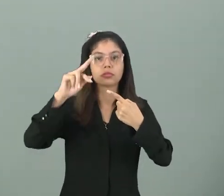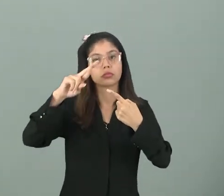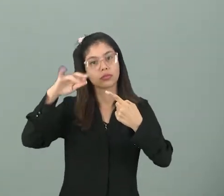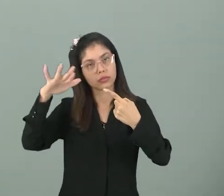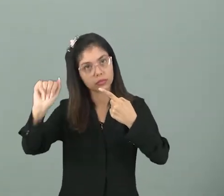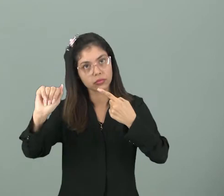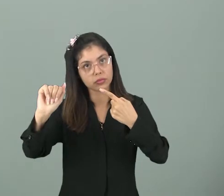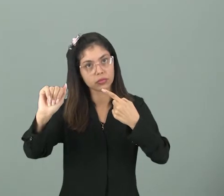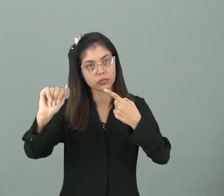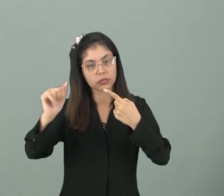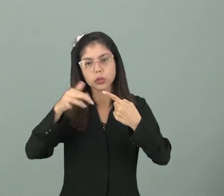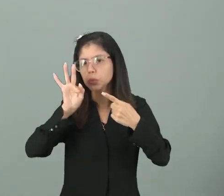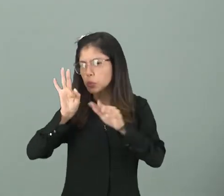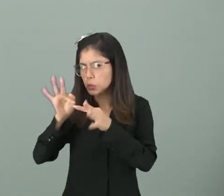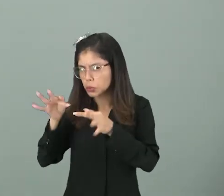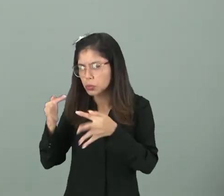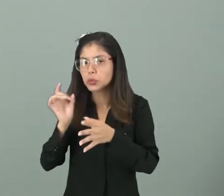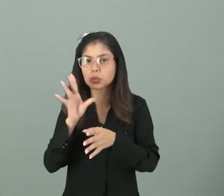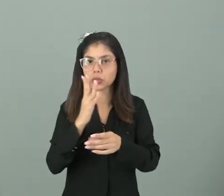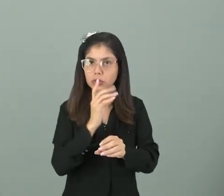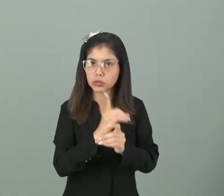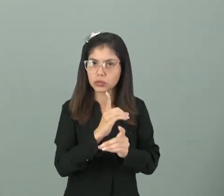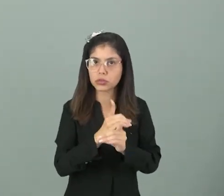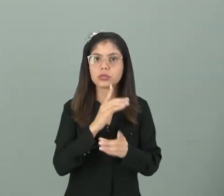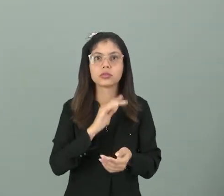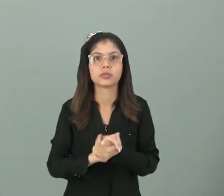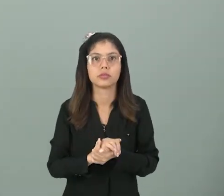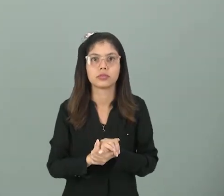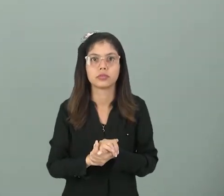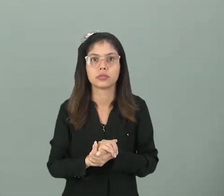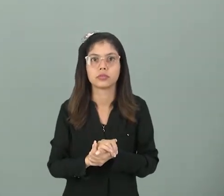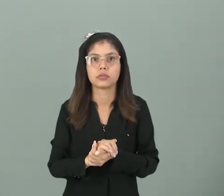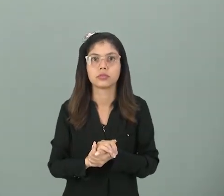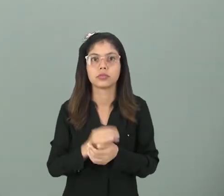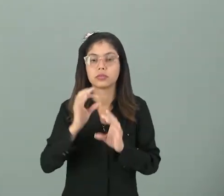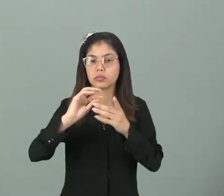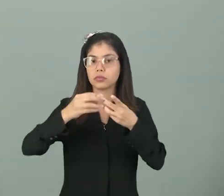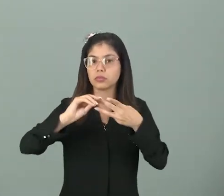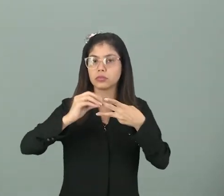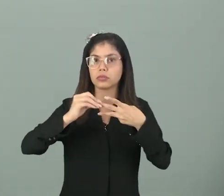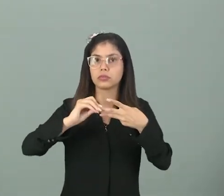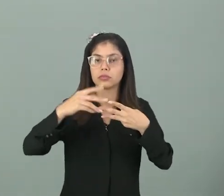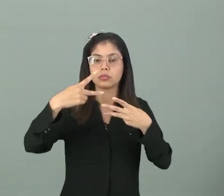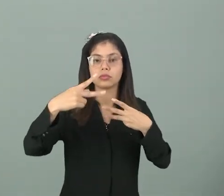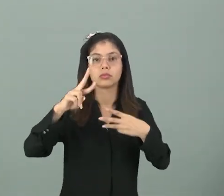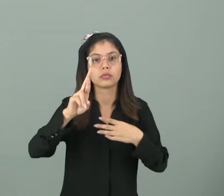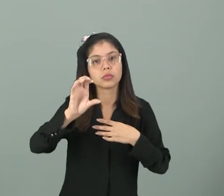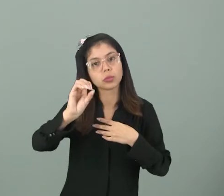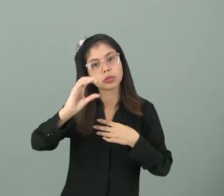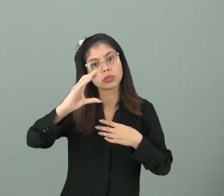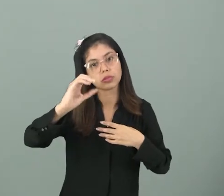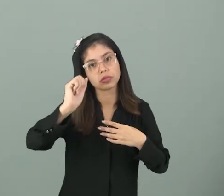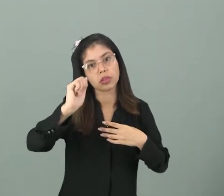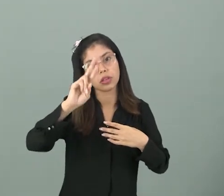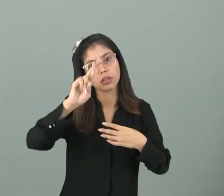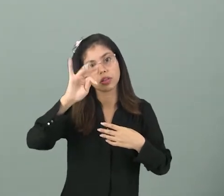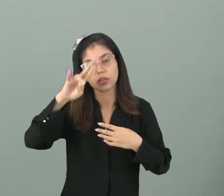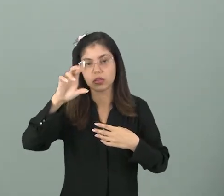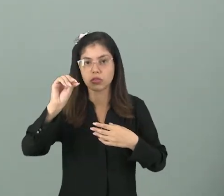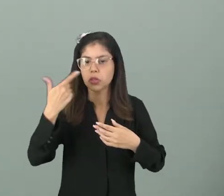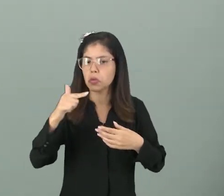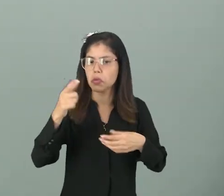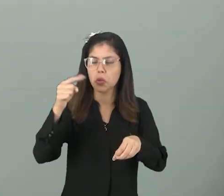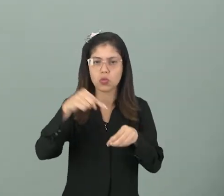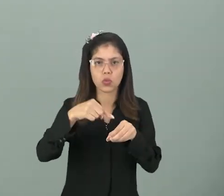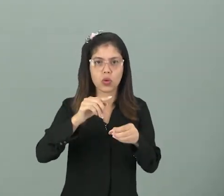Monera, que é o reino mais simples, onde a gente só encontra os indivíduos que têm célula do tipo procarionte, que é aquela célula bem simples, que não tem nem